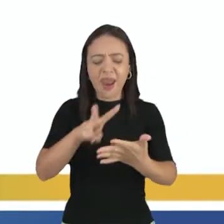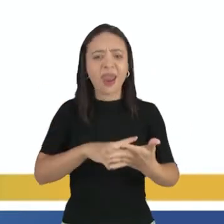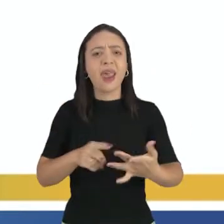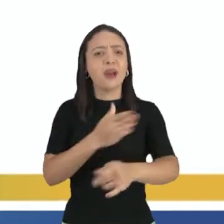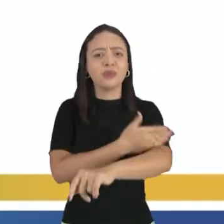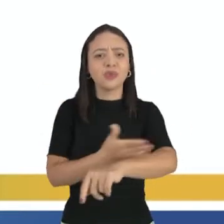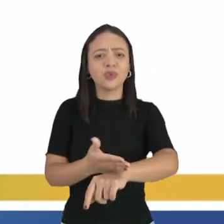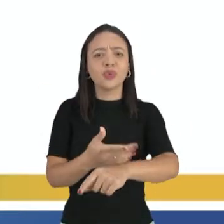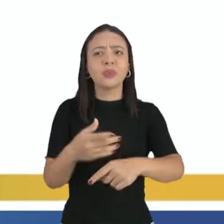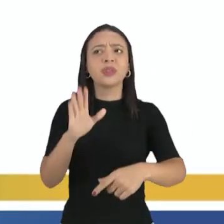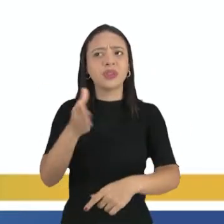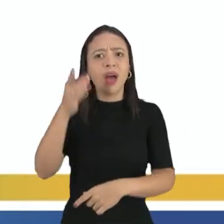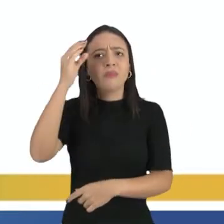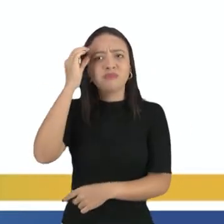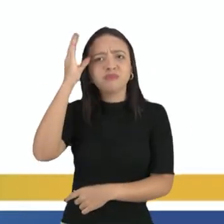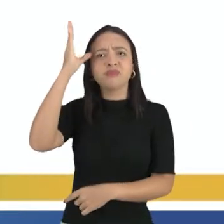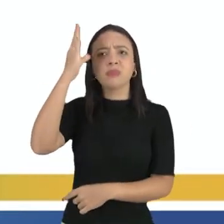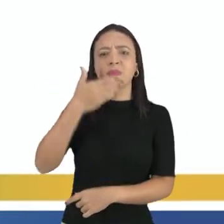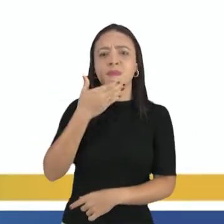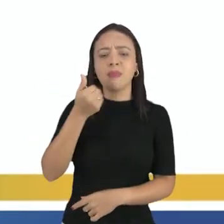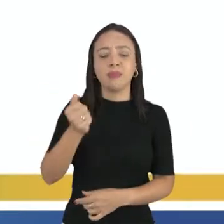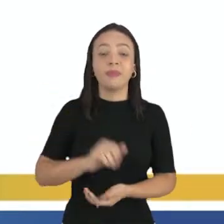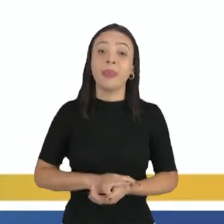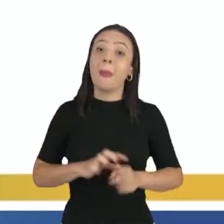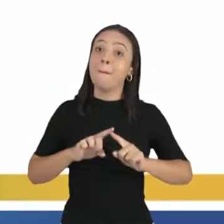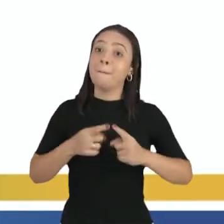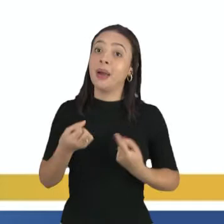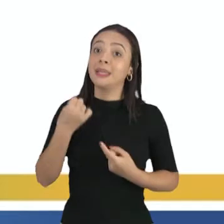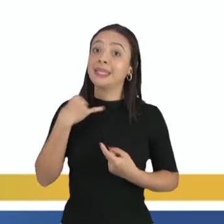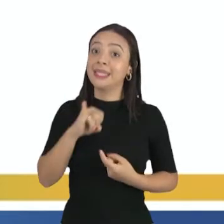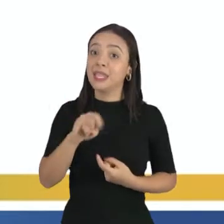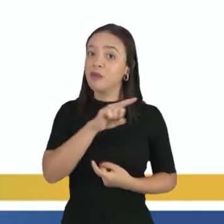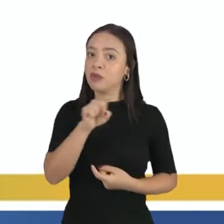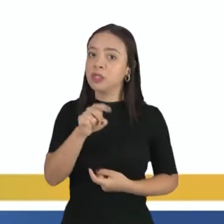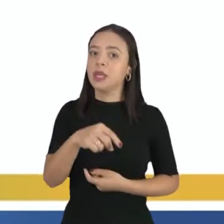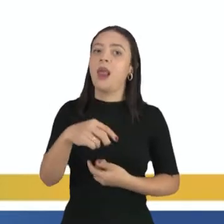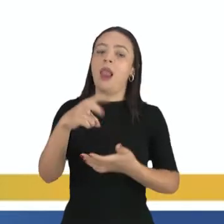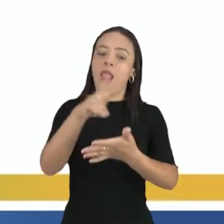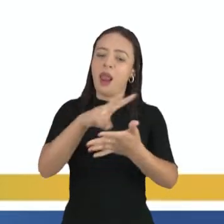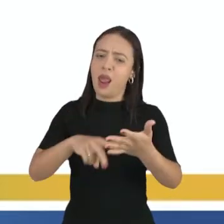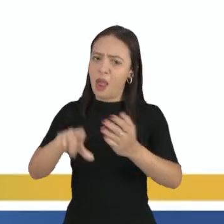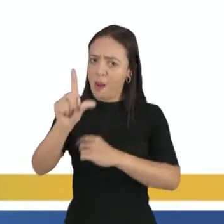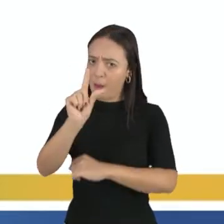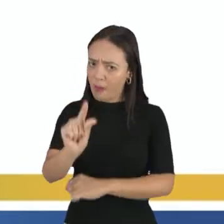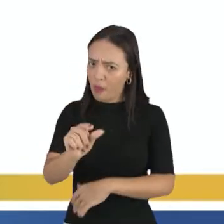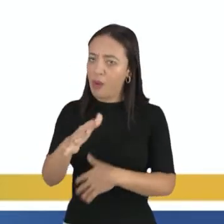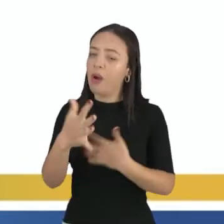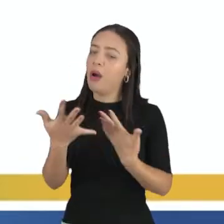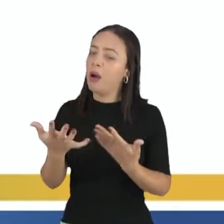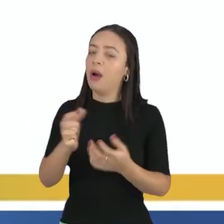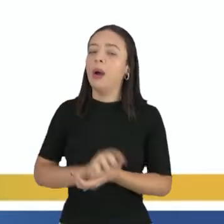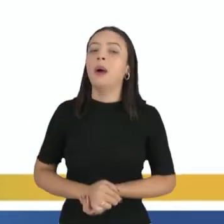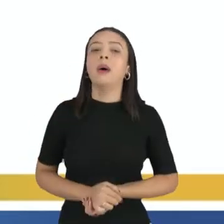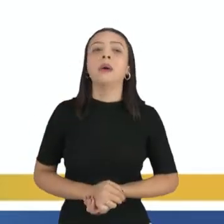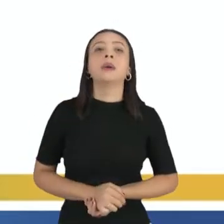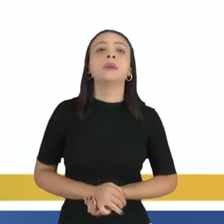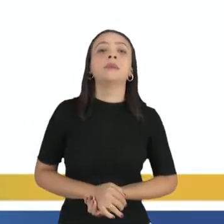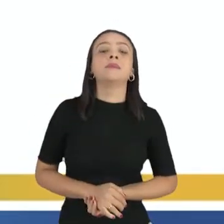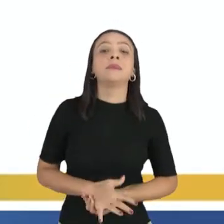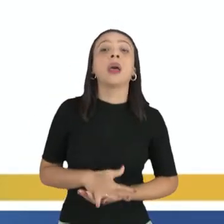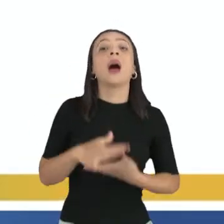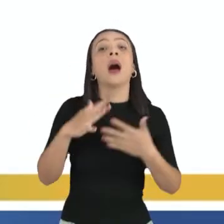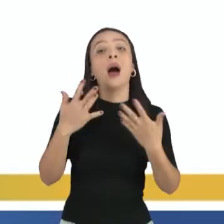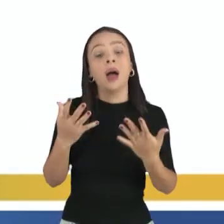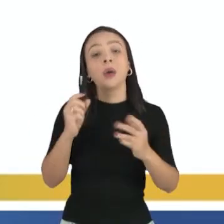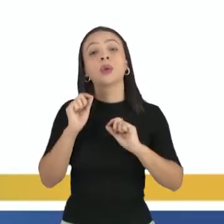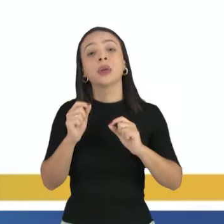muito conhecimento. Então, se você não é um leitor assíduo, que eu peço que você comece a ser, para você ficar mais prático nessas